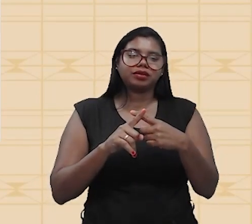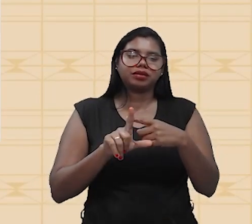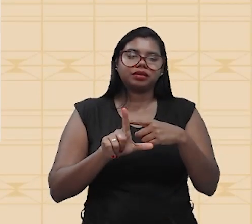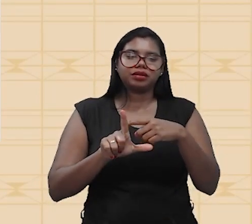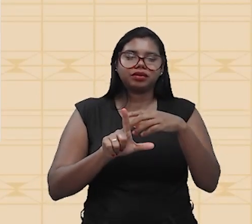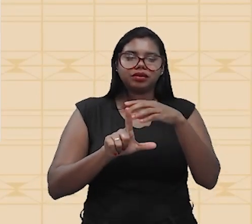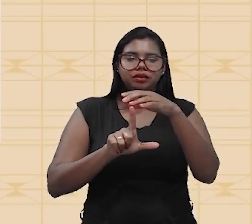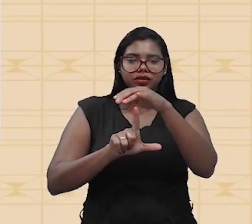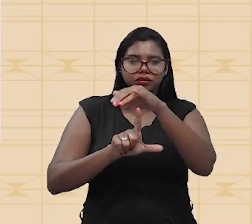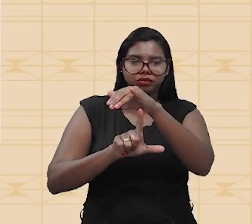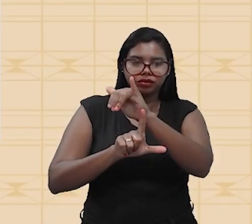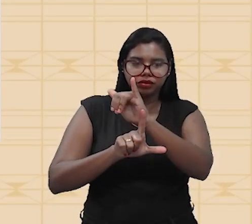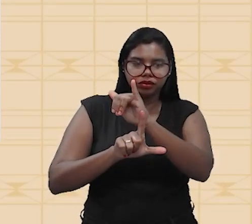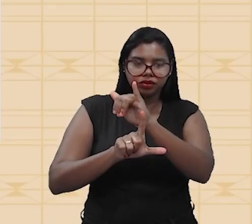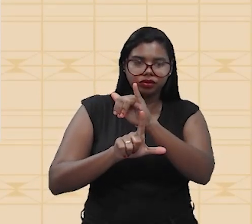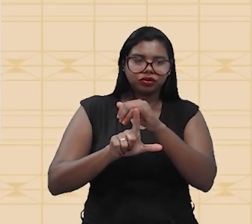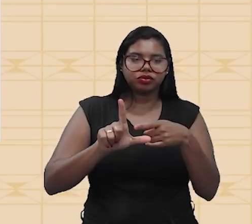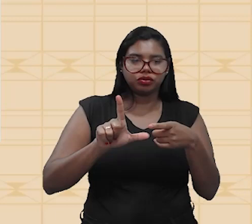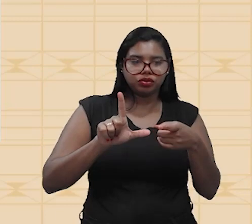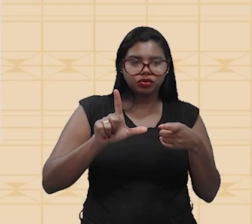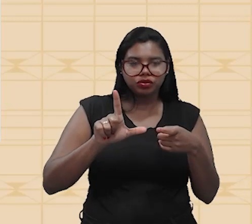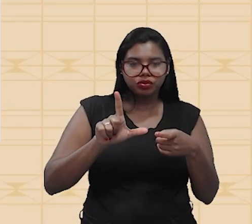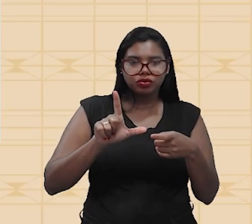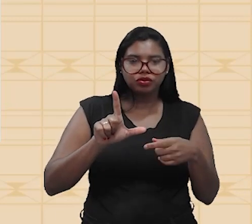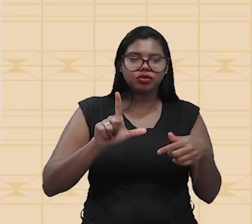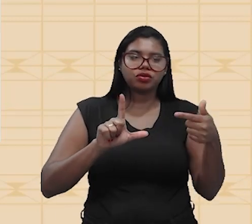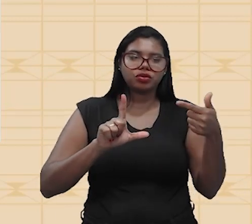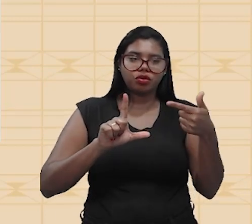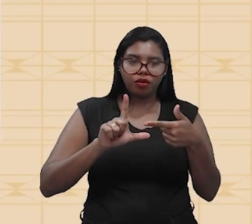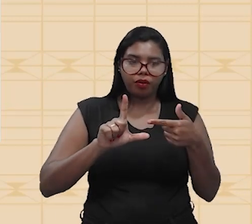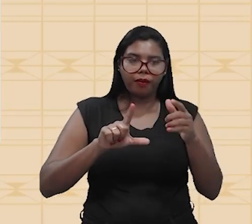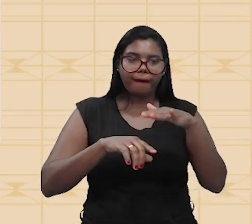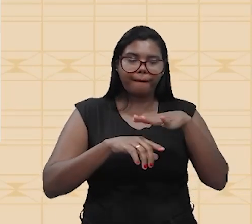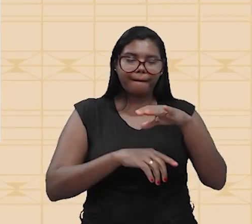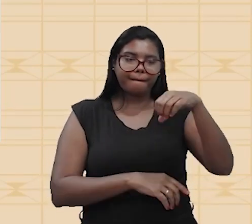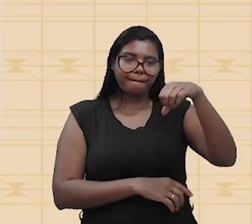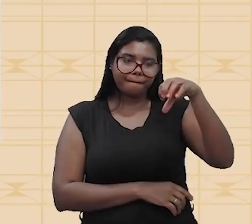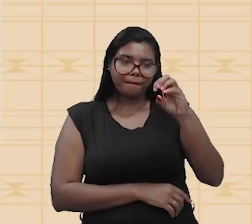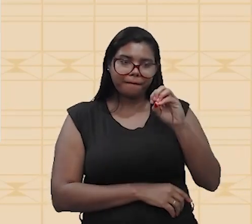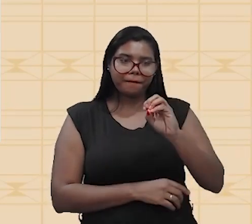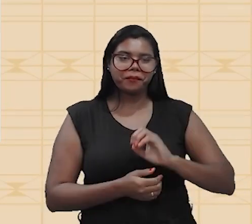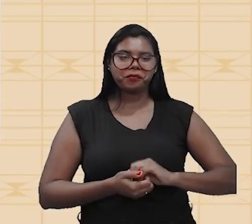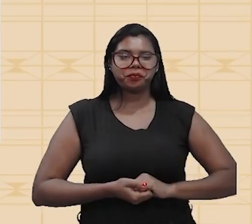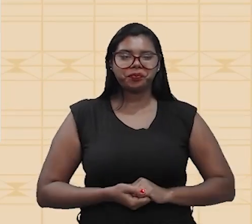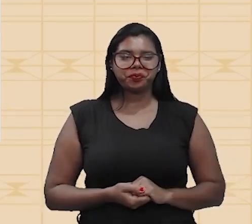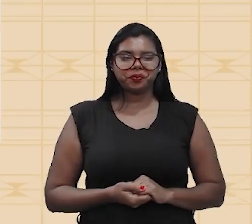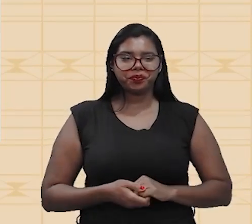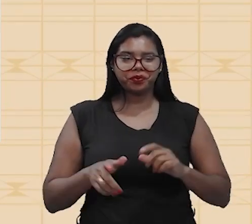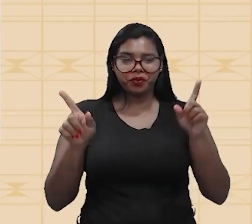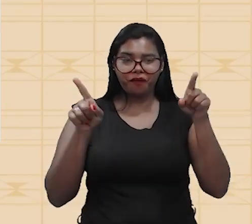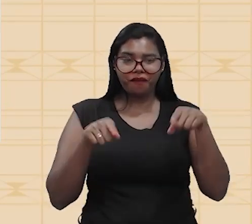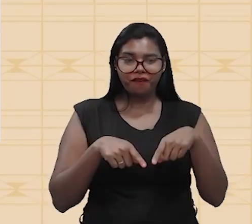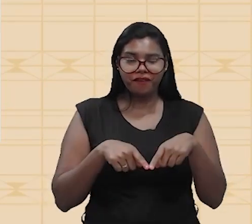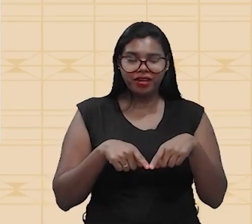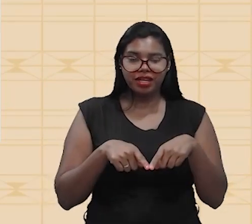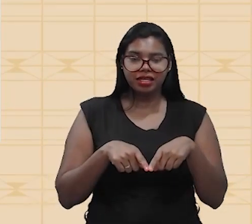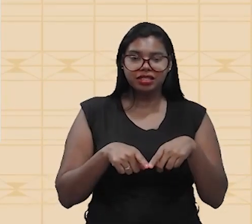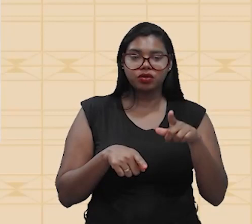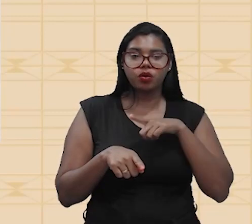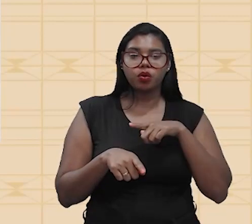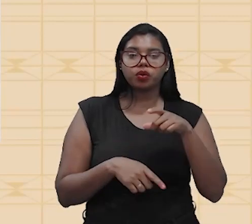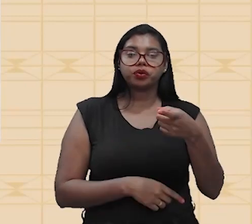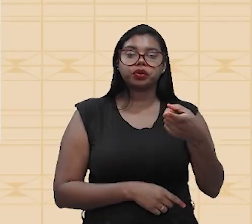quadrado mais 90 vezes x do vértice. Olha que legal. Onde tem x, tu